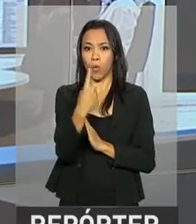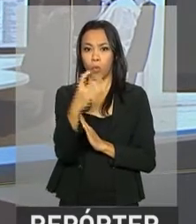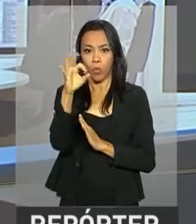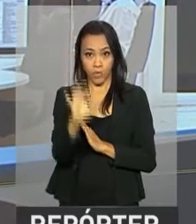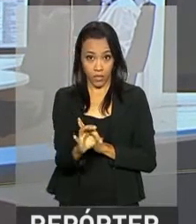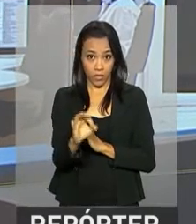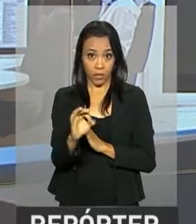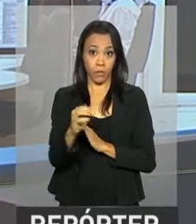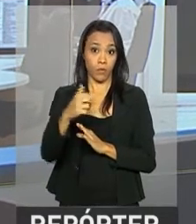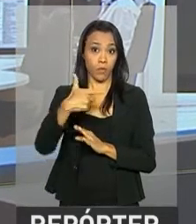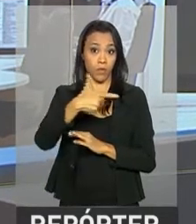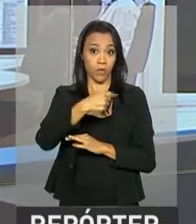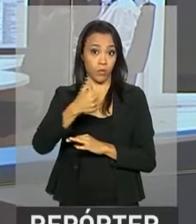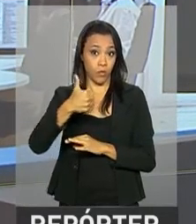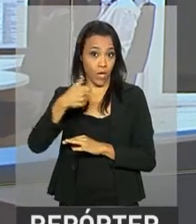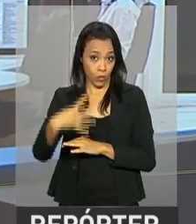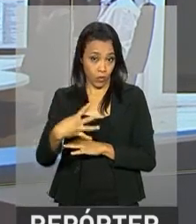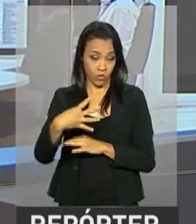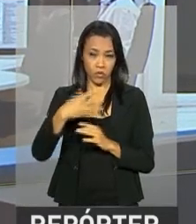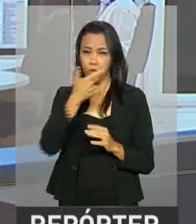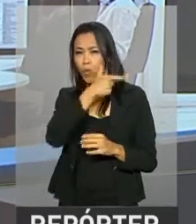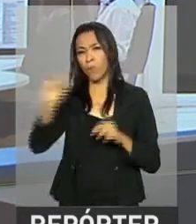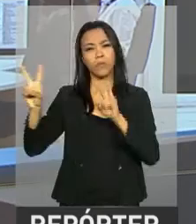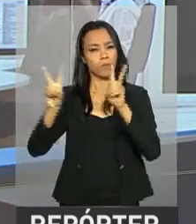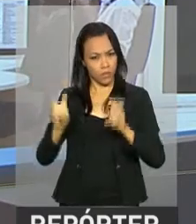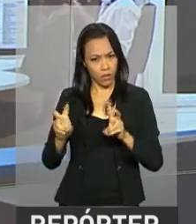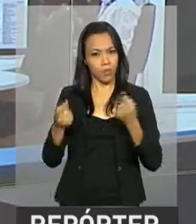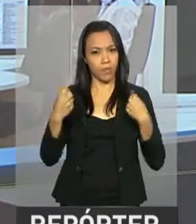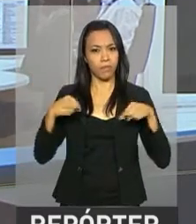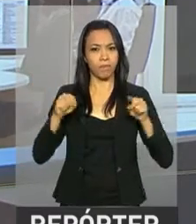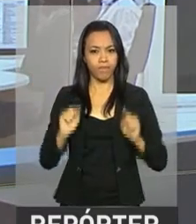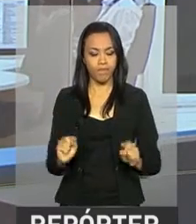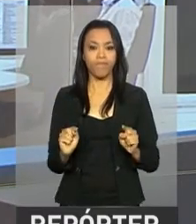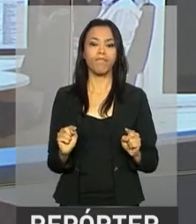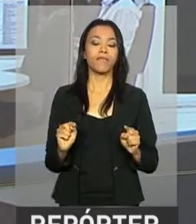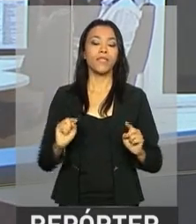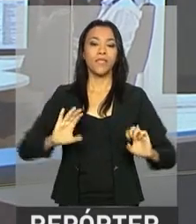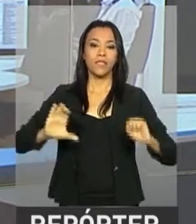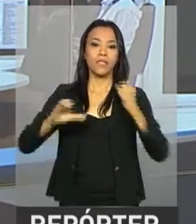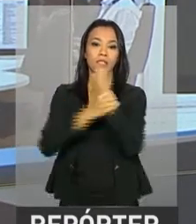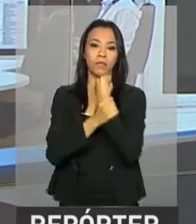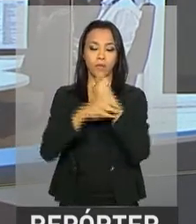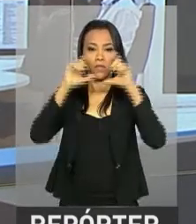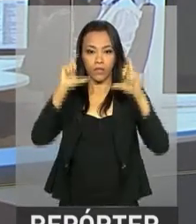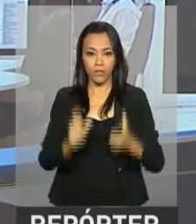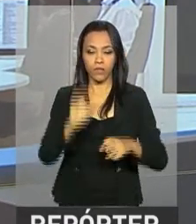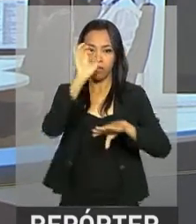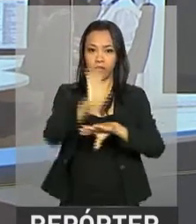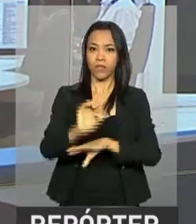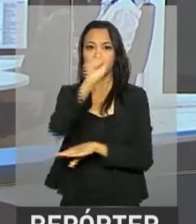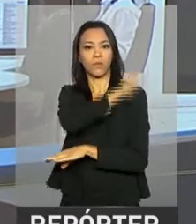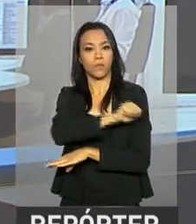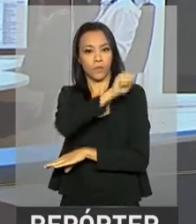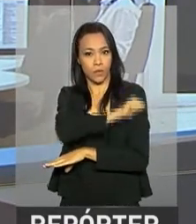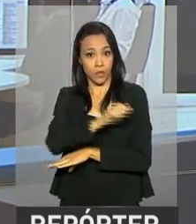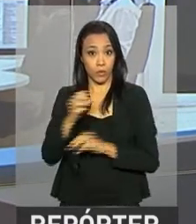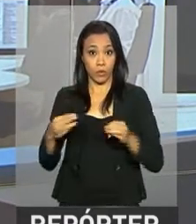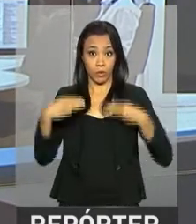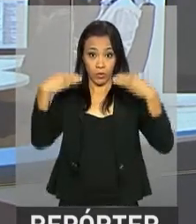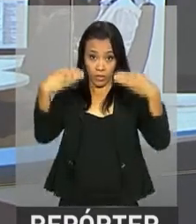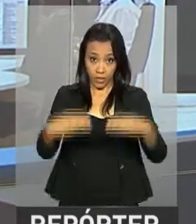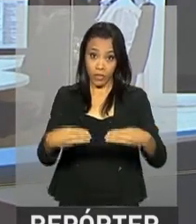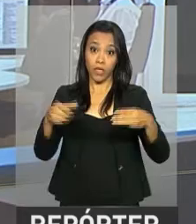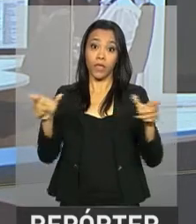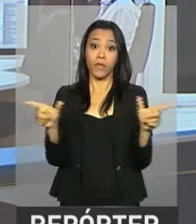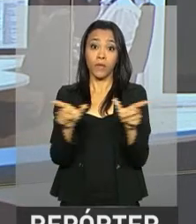em 2014. E mudando de assunto, falando agora da segurança no Rio de Janeiro, o Ministério da Integração Nacional